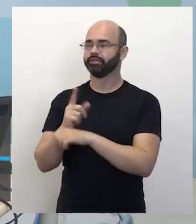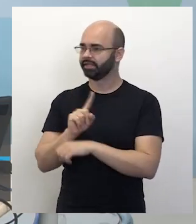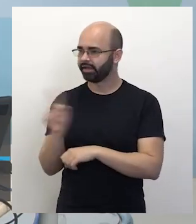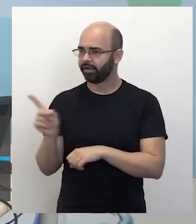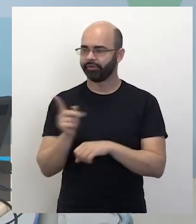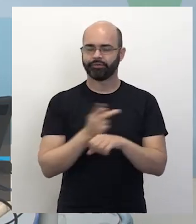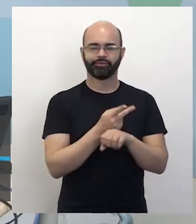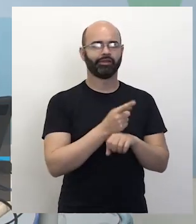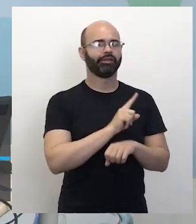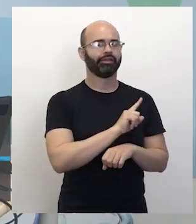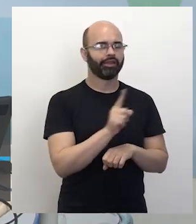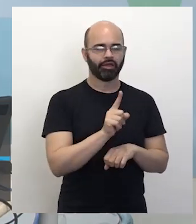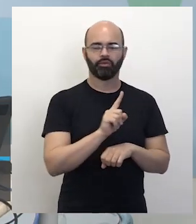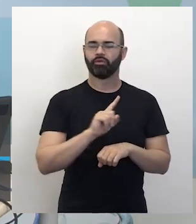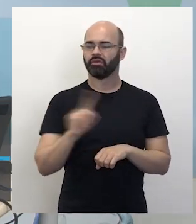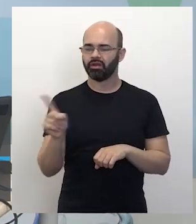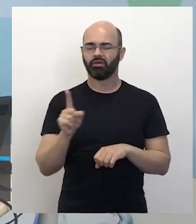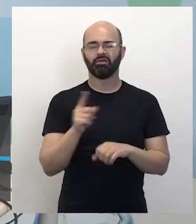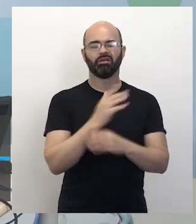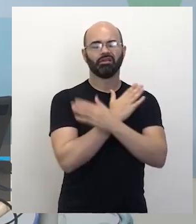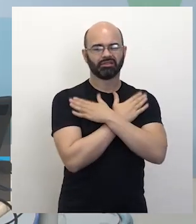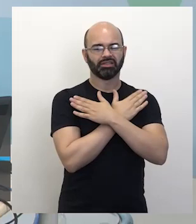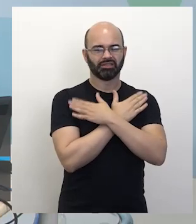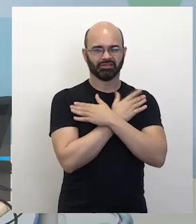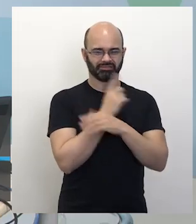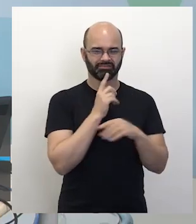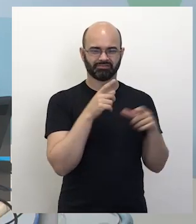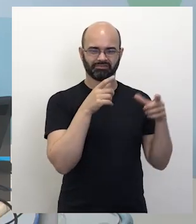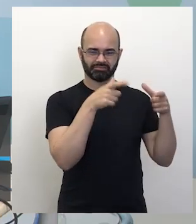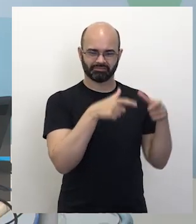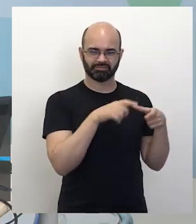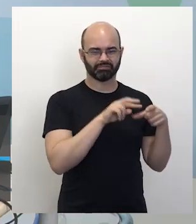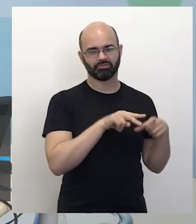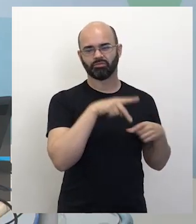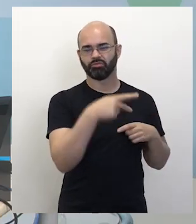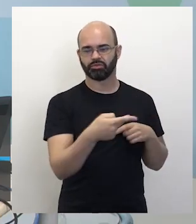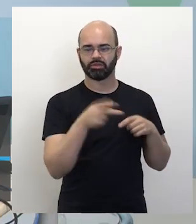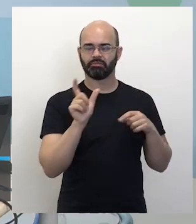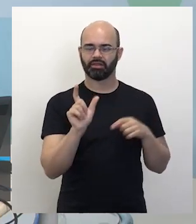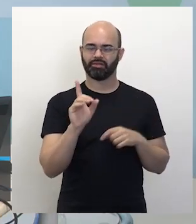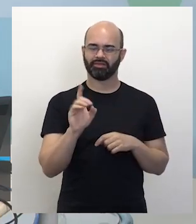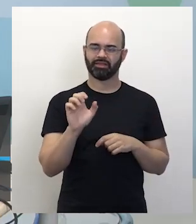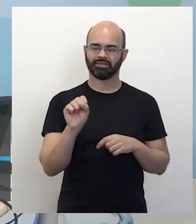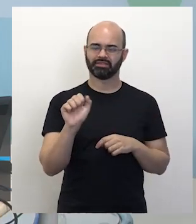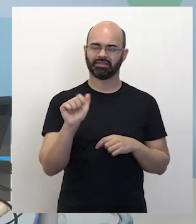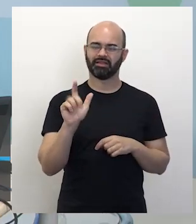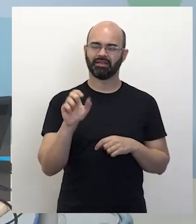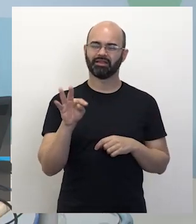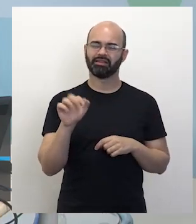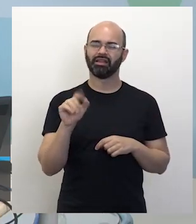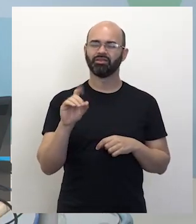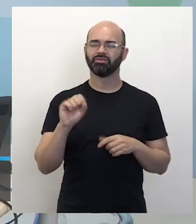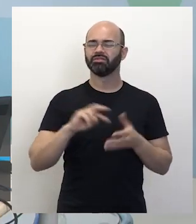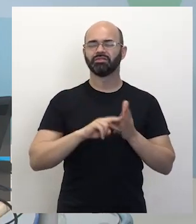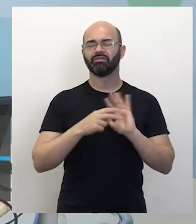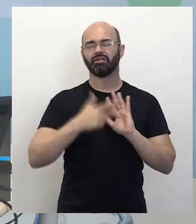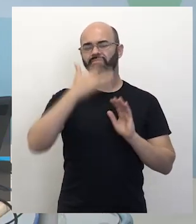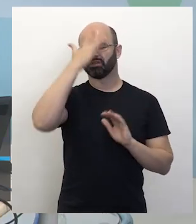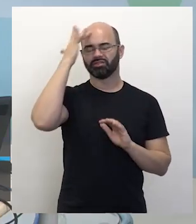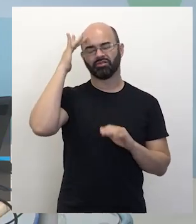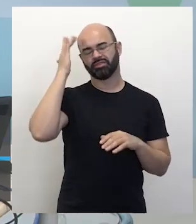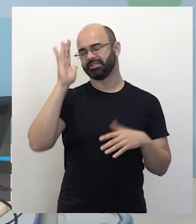passam da categoria de desempregados para uma outra categoria que a gente chama de desalentados. São aquelas pessoas que, assim, já perderam